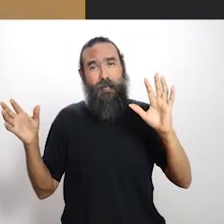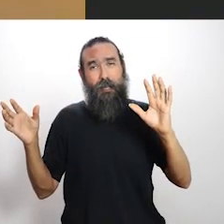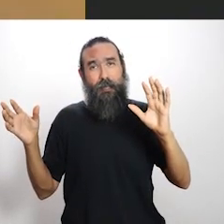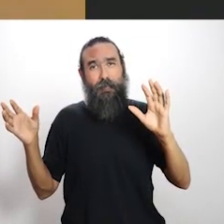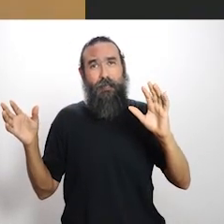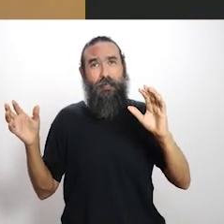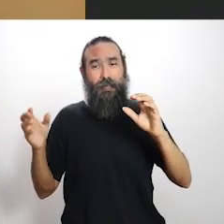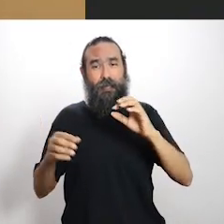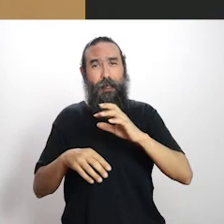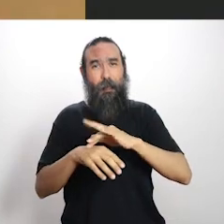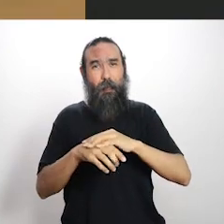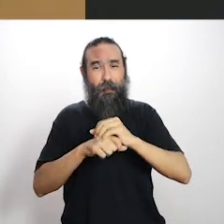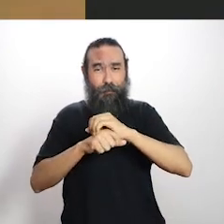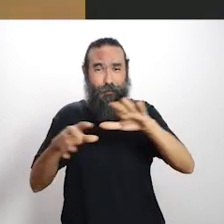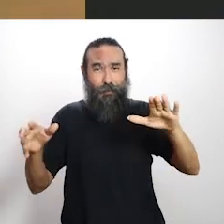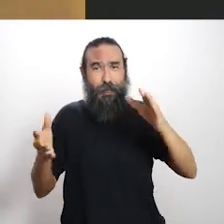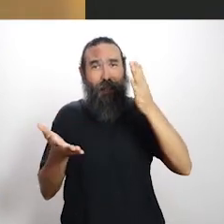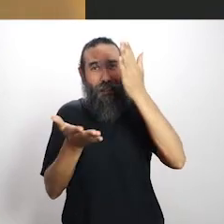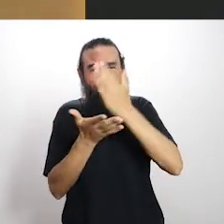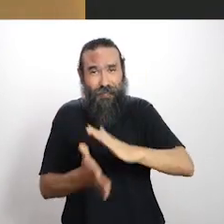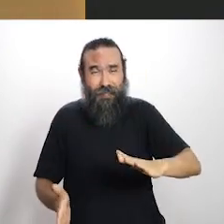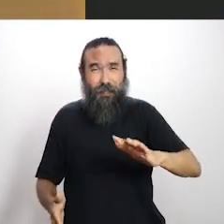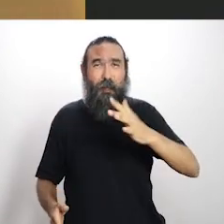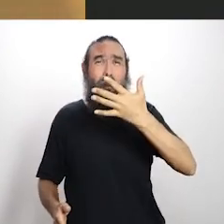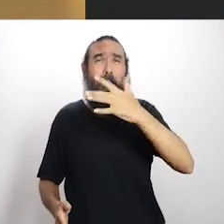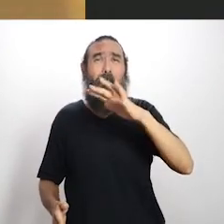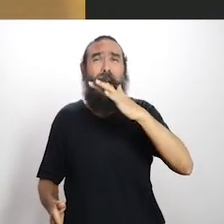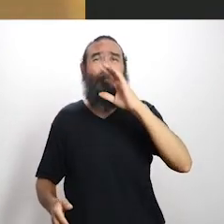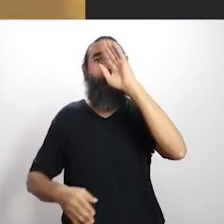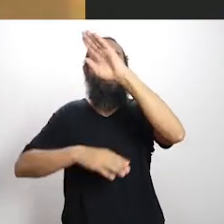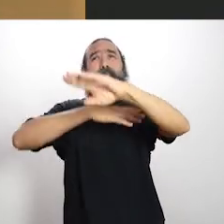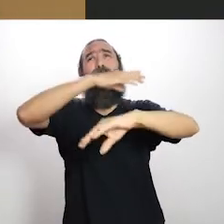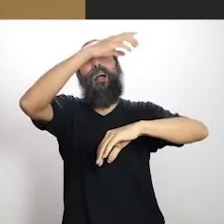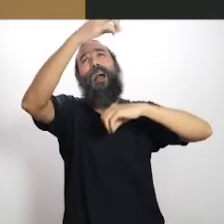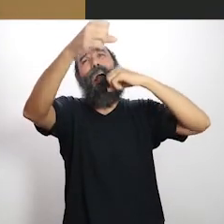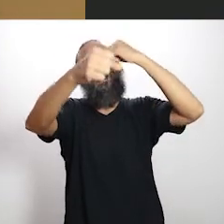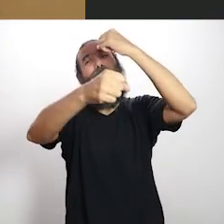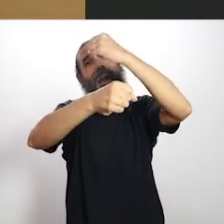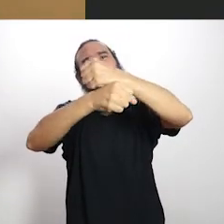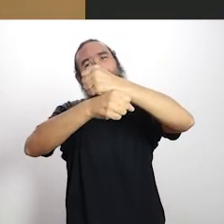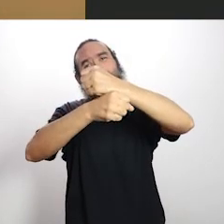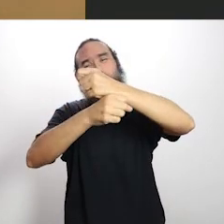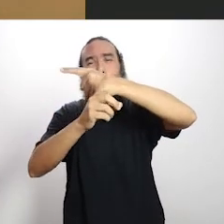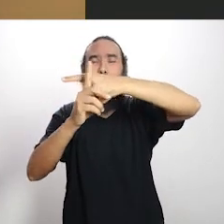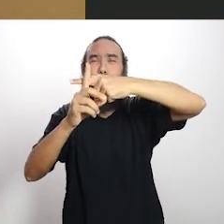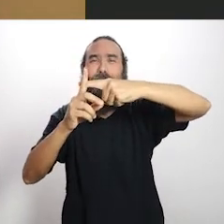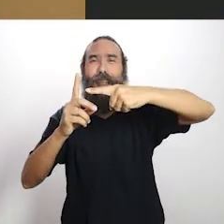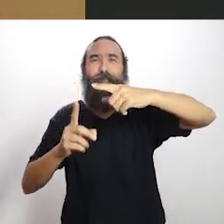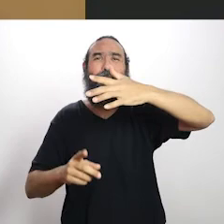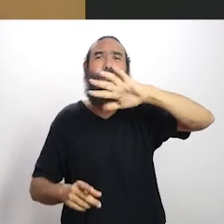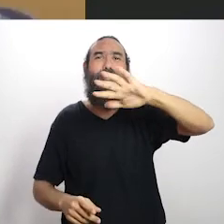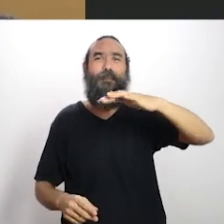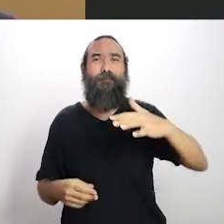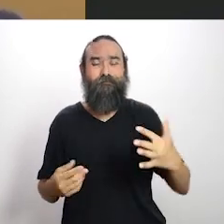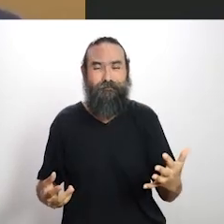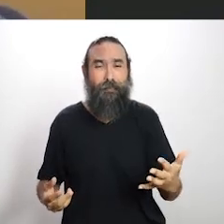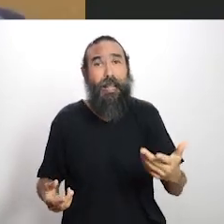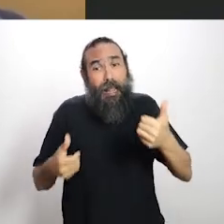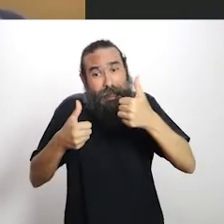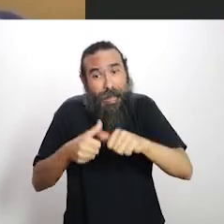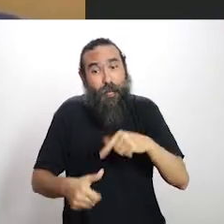de muito otimismo porque já tem três vacinas com condições de serem aprovadas